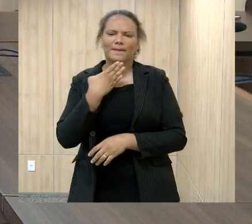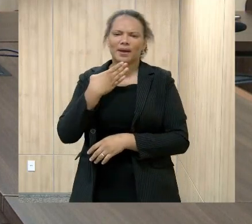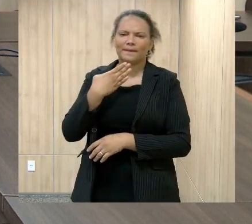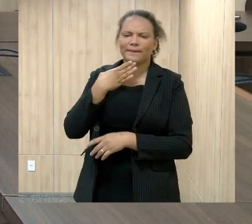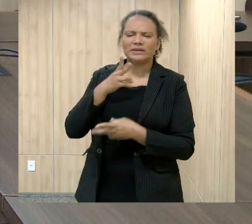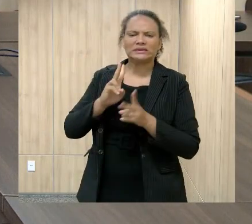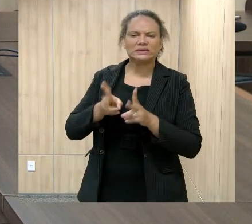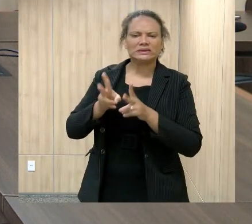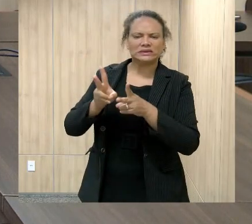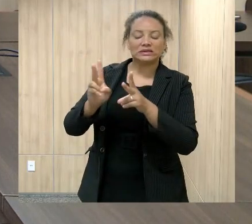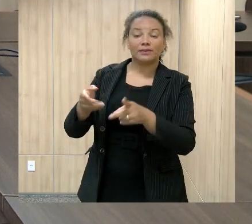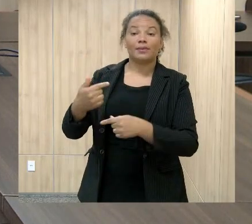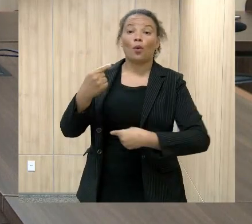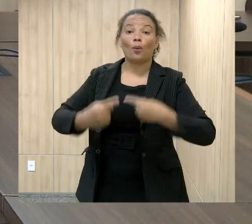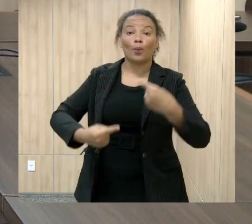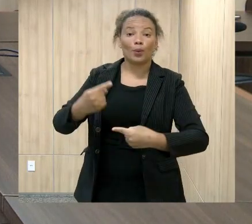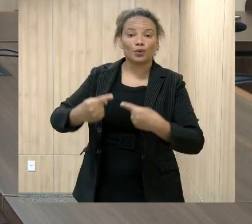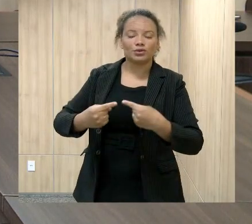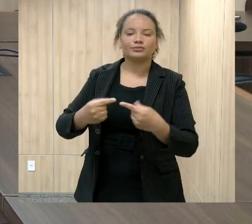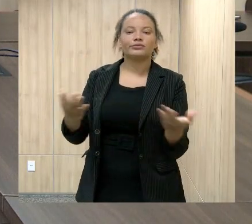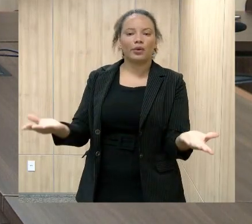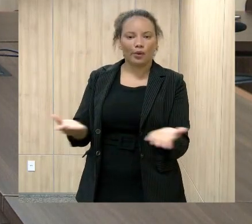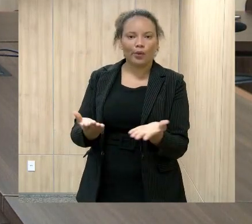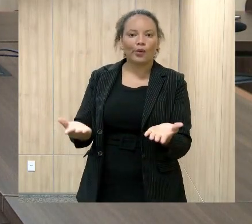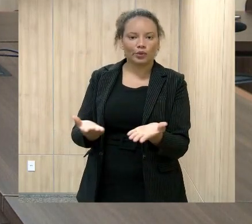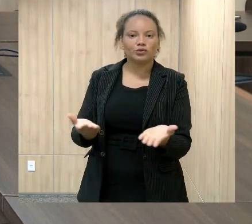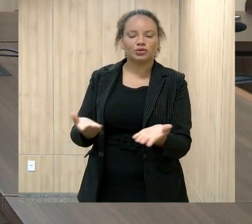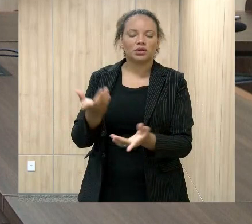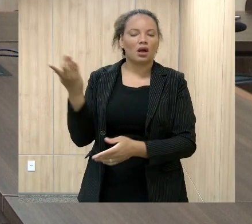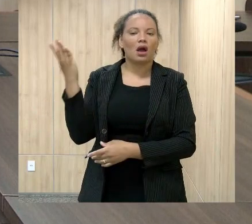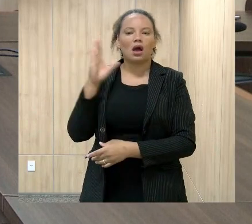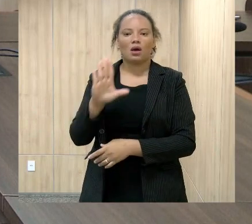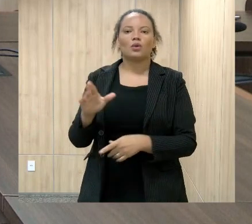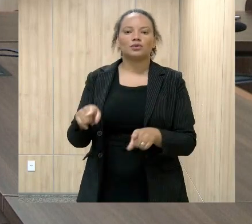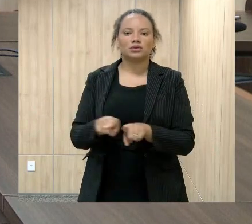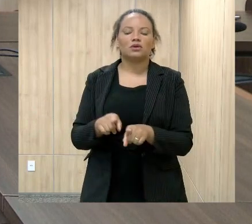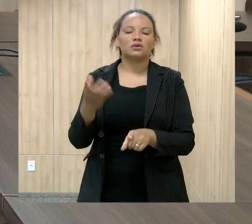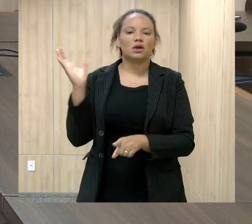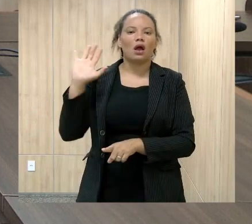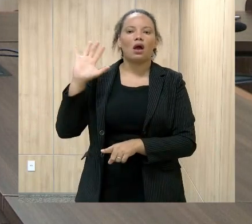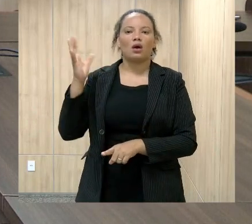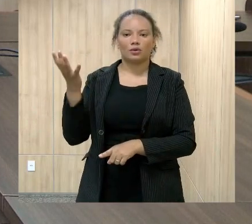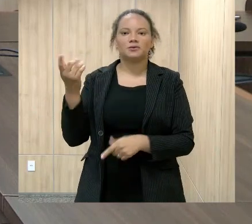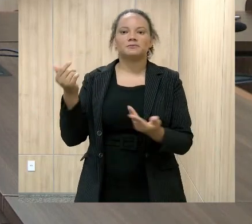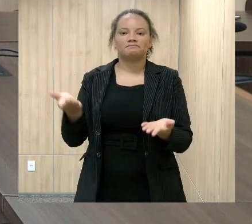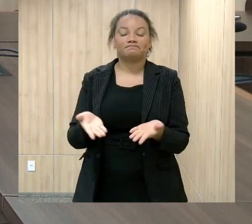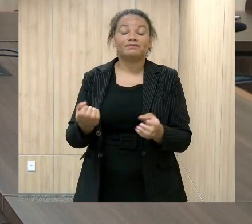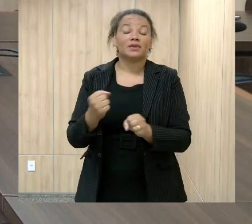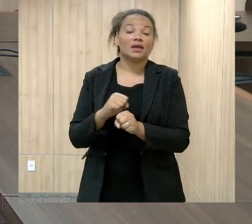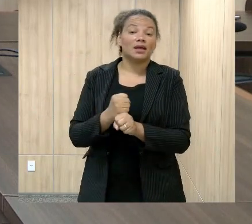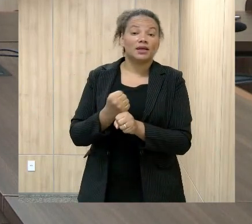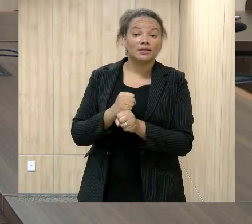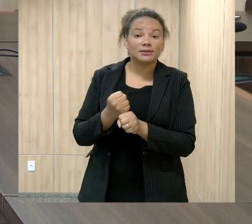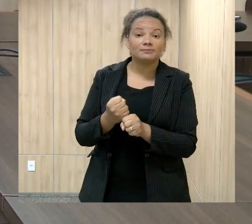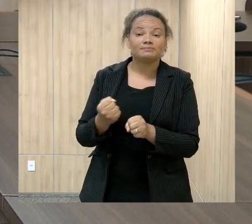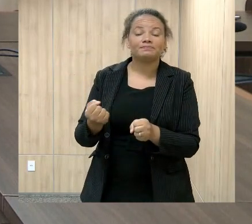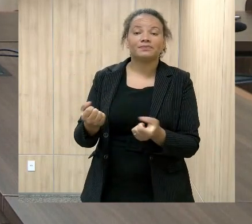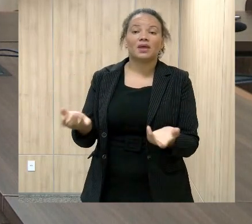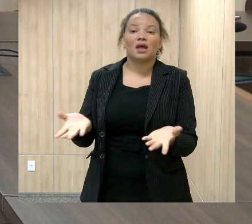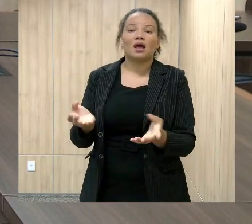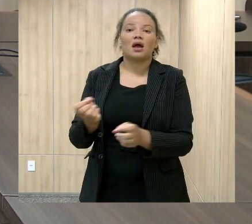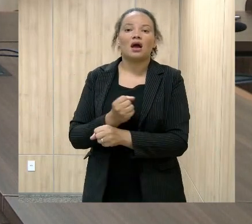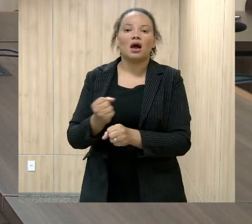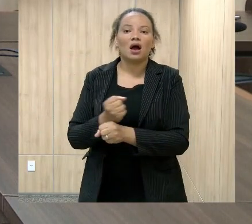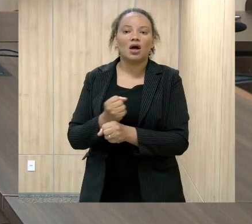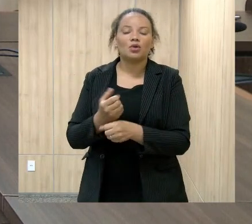a classe política desse país que algumas políticas públicas estão acontecendo hoje para as mulheres a gente esse ano entender na responsabilidade